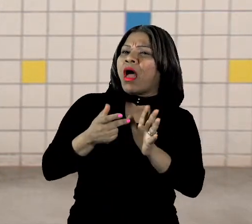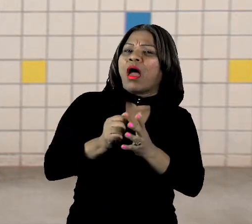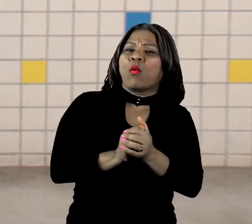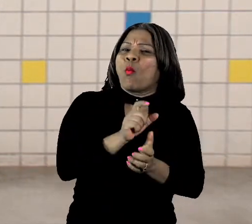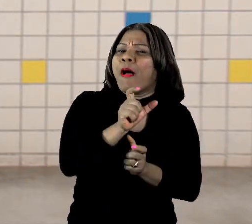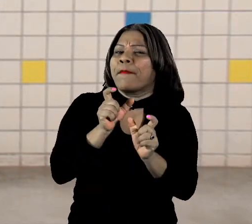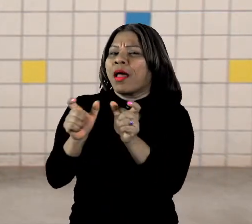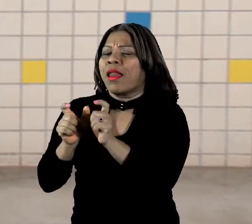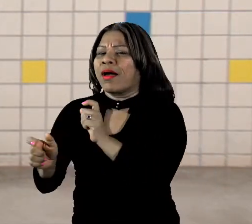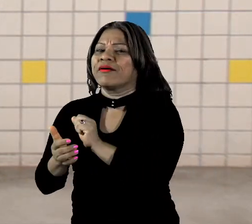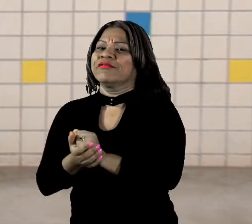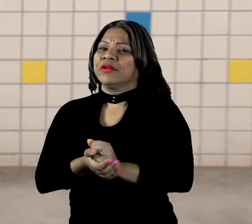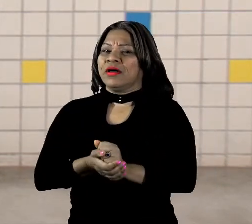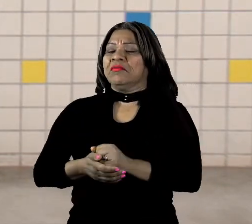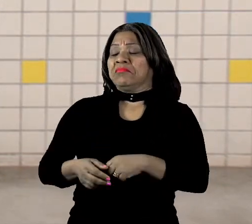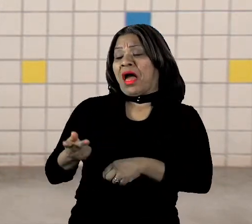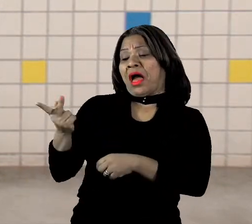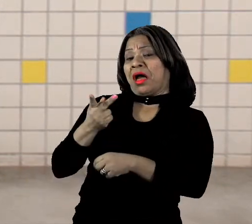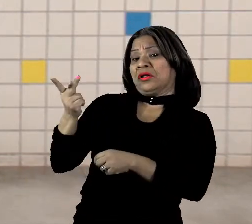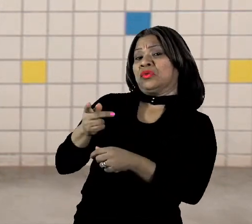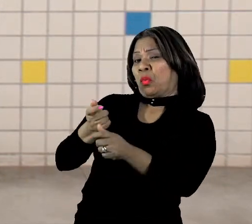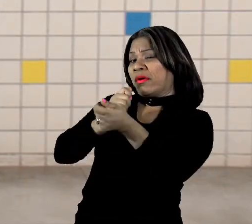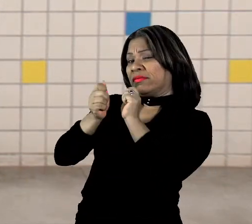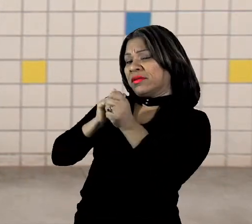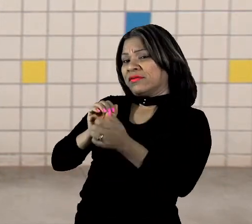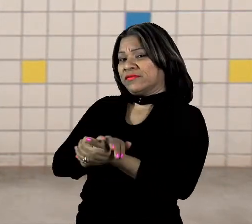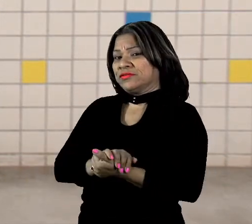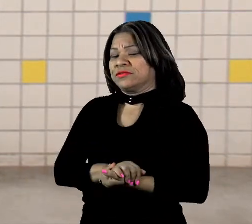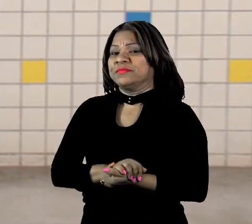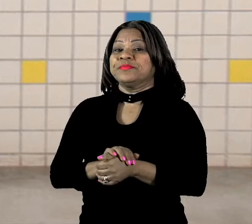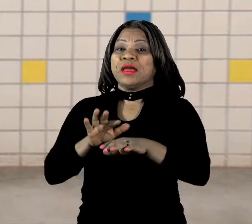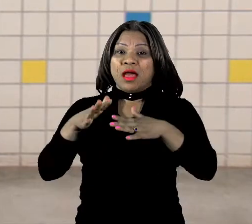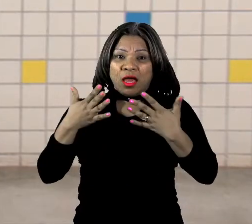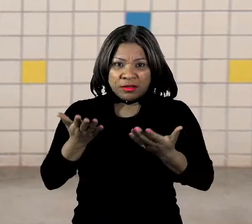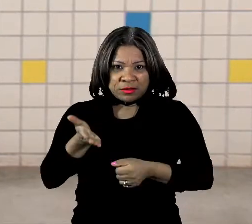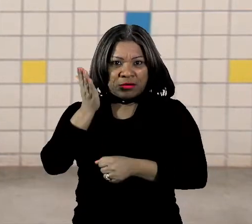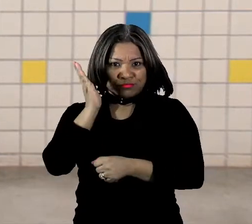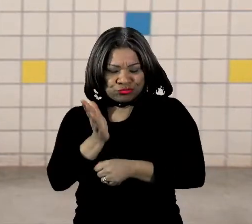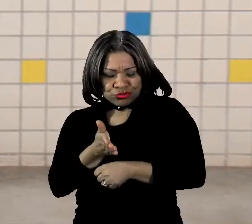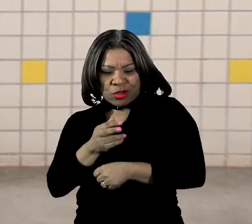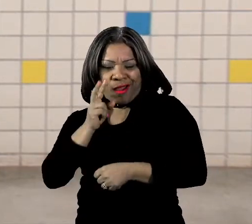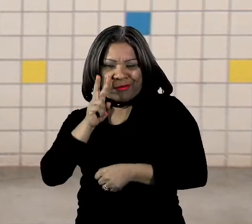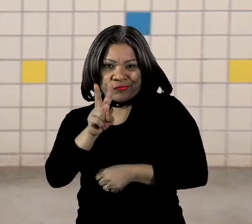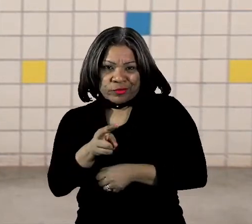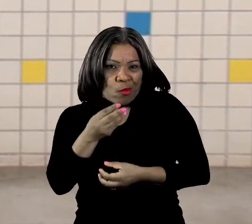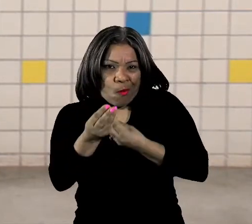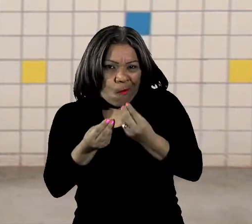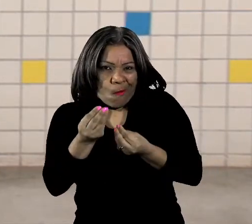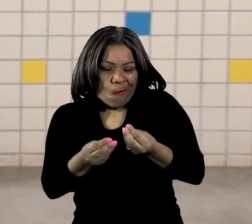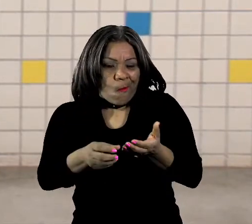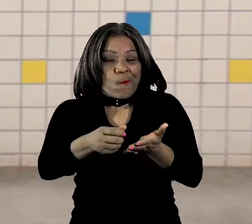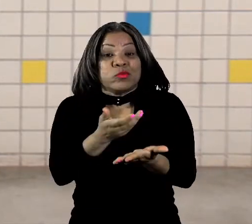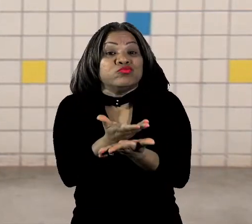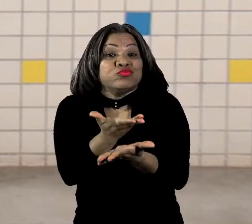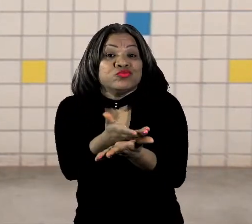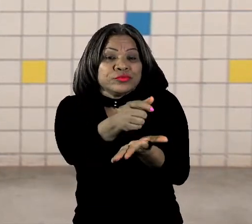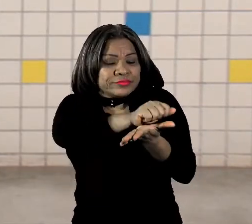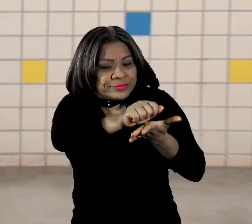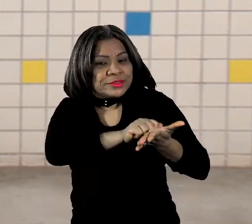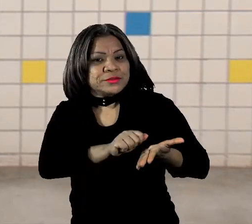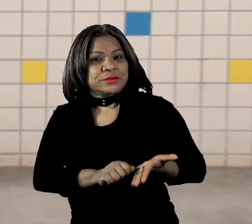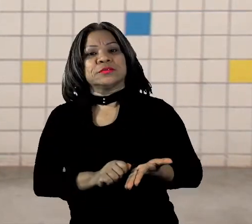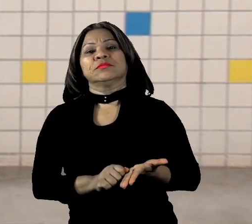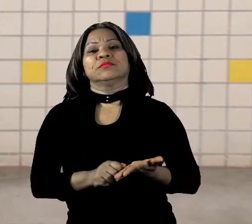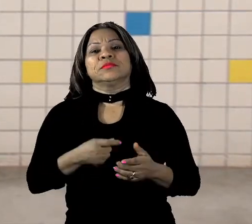nós escolhemos algumas palavras para a gente estudar sobre essa questão da escrita. Porque o processo de escrito,